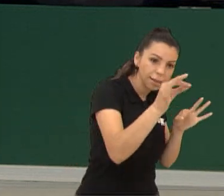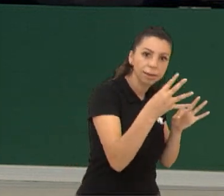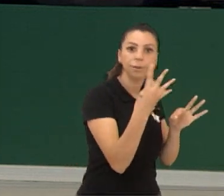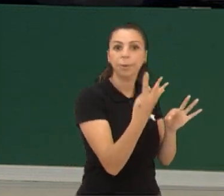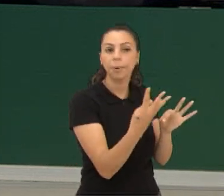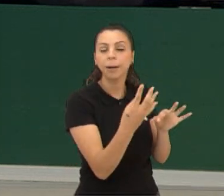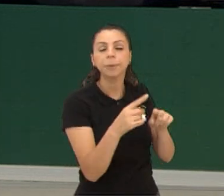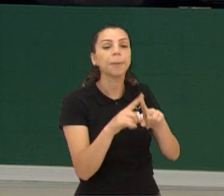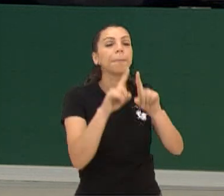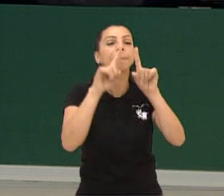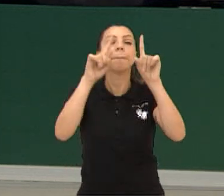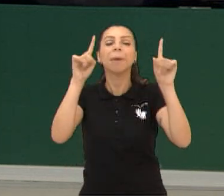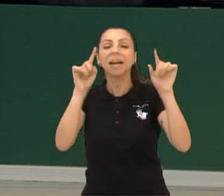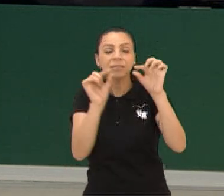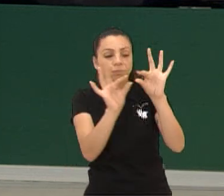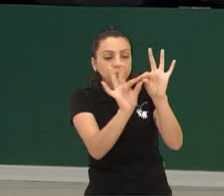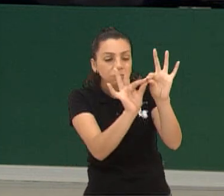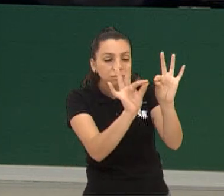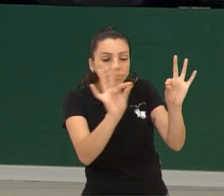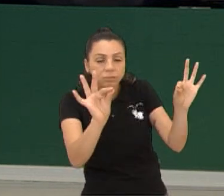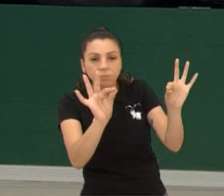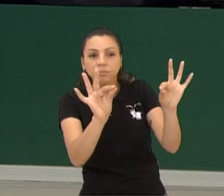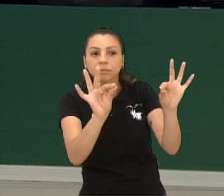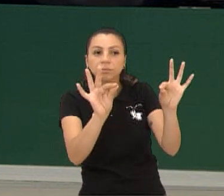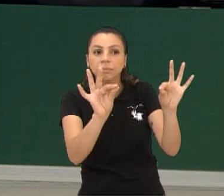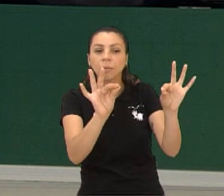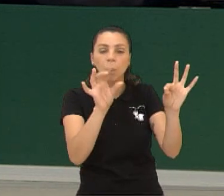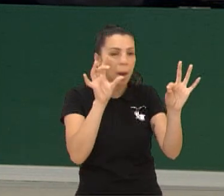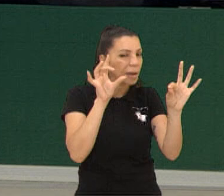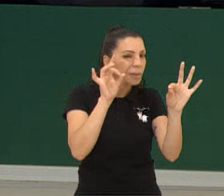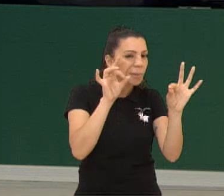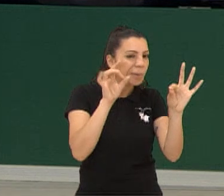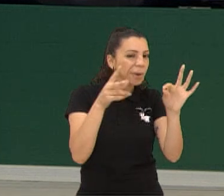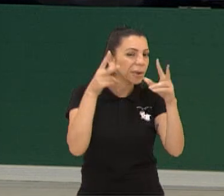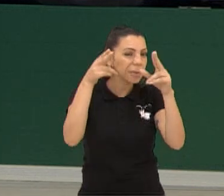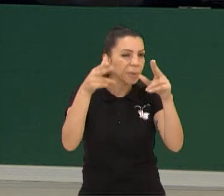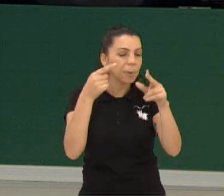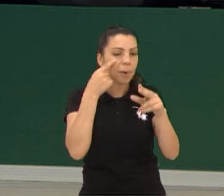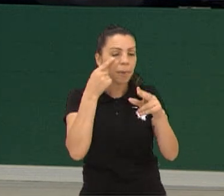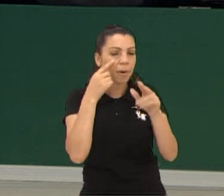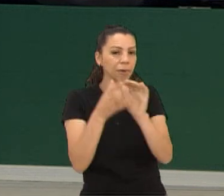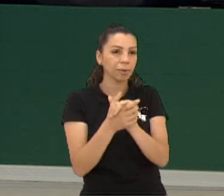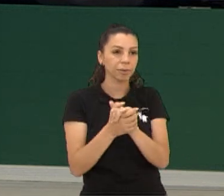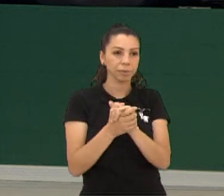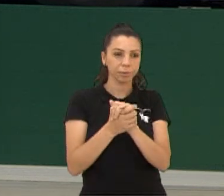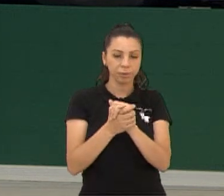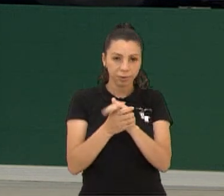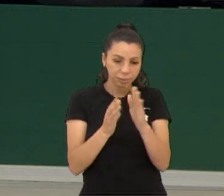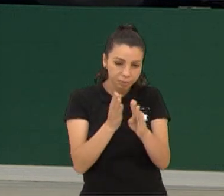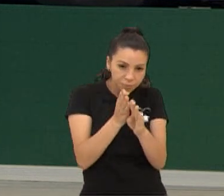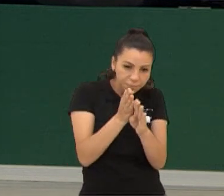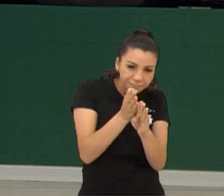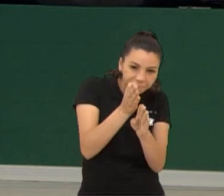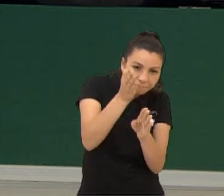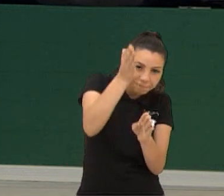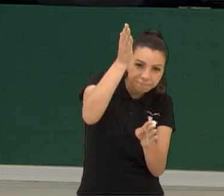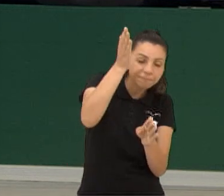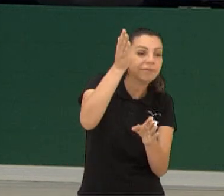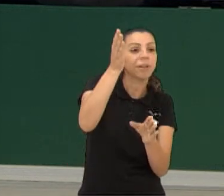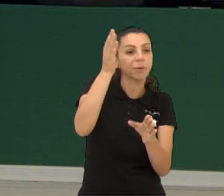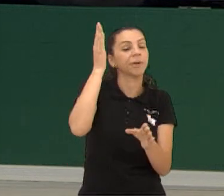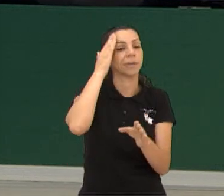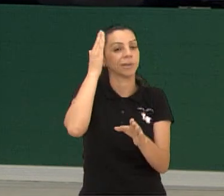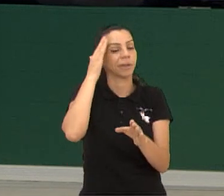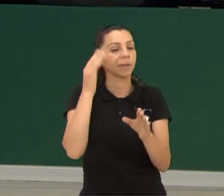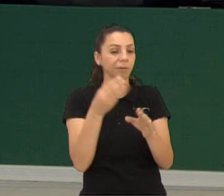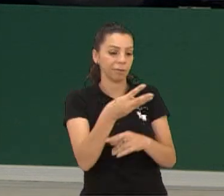medida. Mas esse pedacinho aqui, ó, não é o mesmo que dessa parede aqui, ó, não segue a mesma parede aqui? Então, aqui eu sei que vai